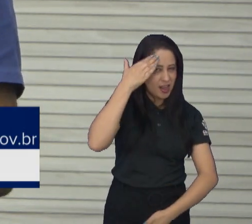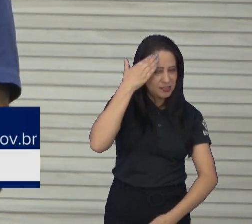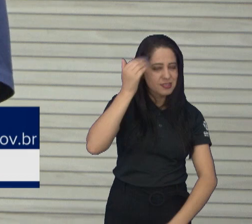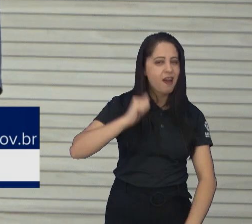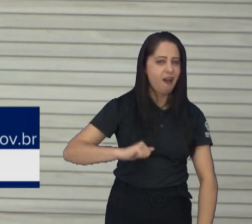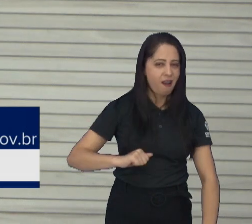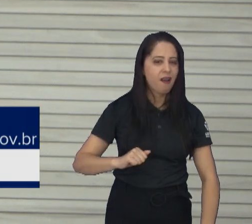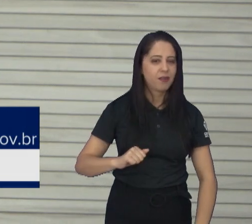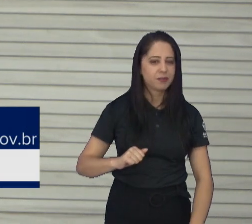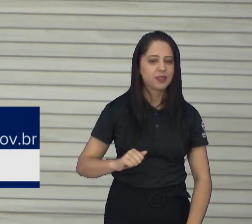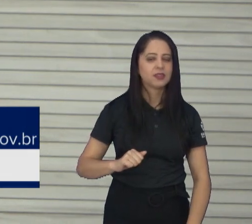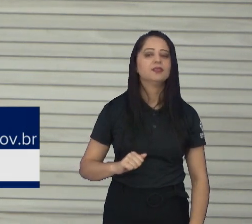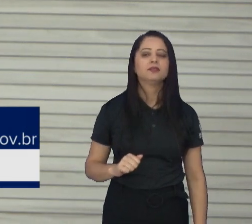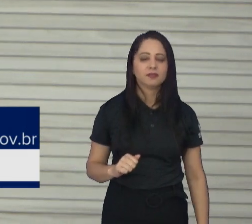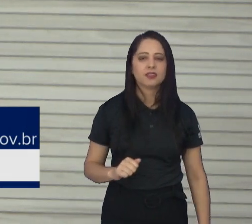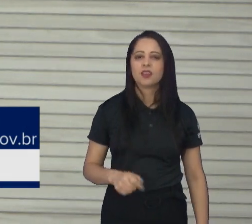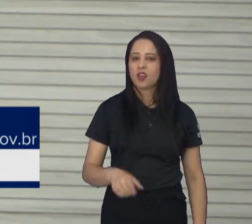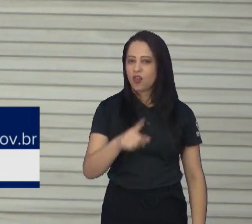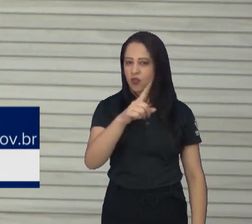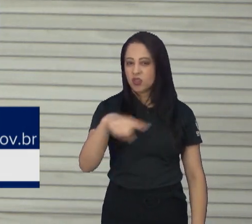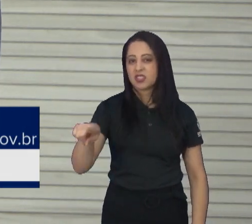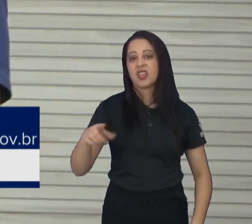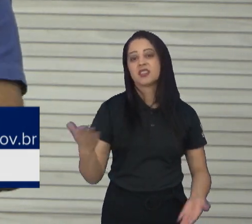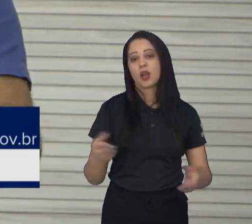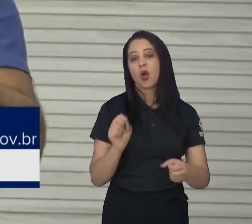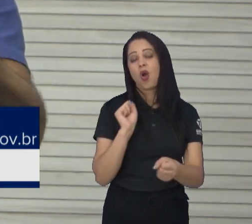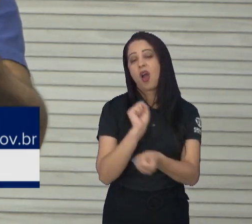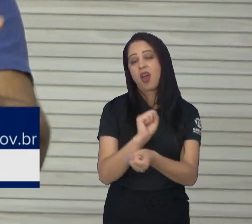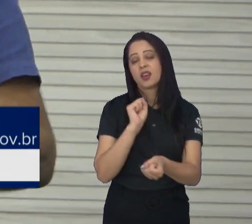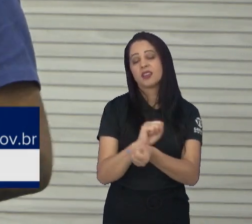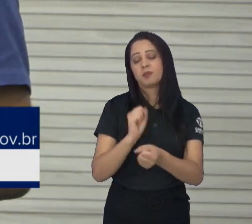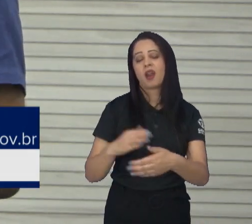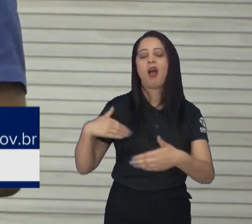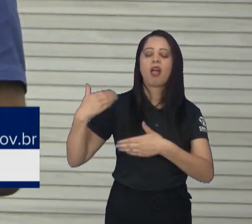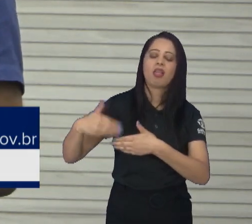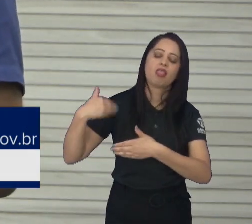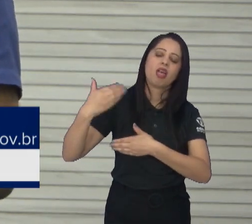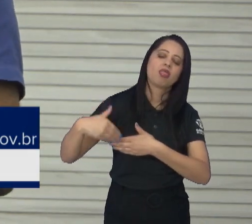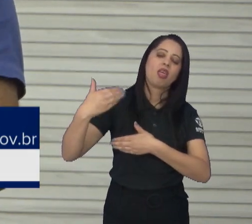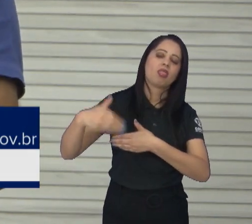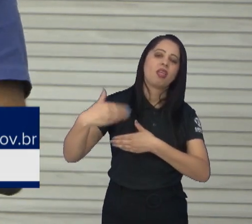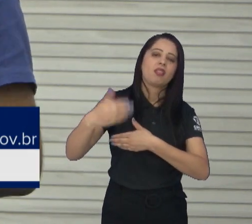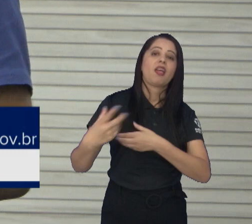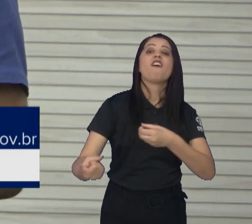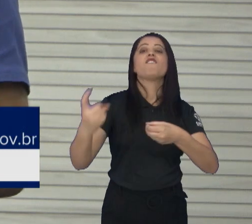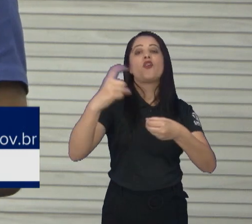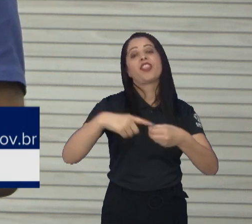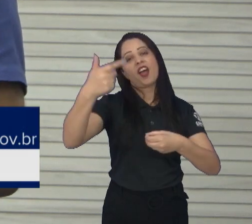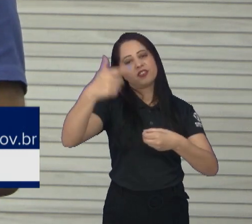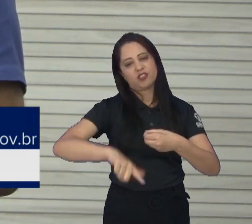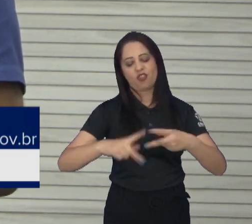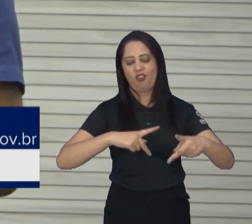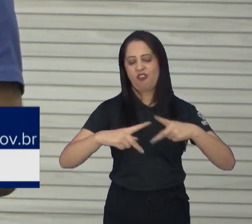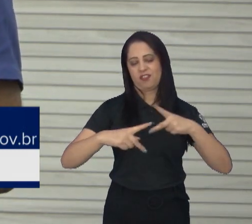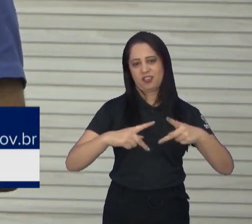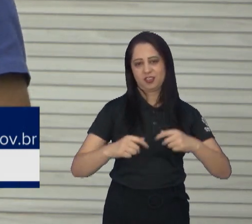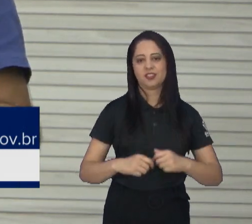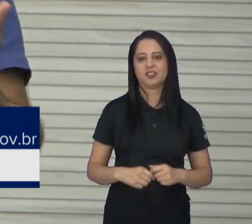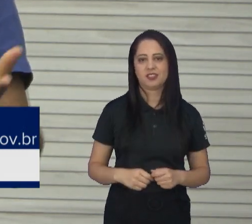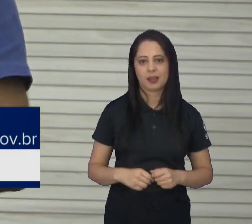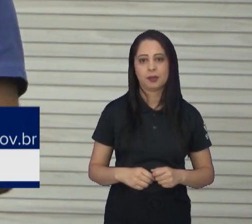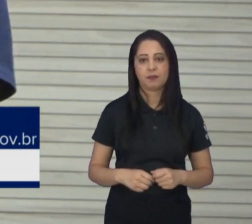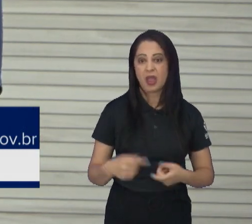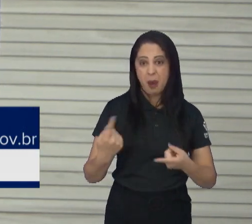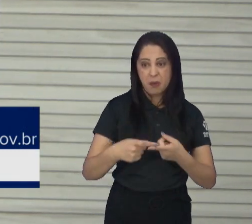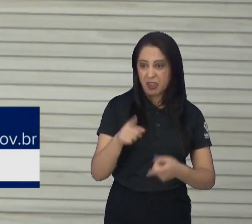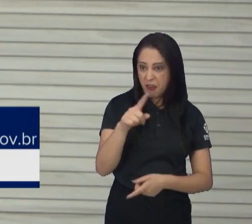foi vacinado. Então, Vossa Excelência vão ter que esperar muito tempo para, de repente, vir ocupar alguma posição. Porque